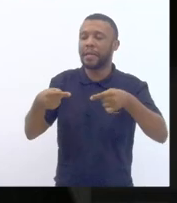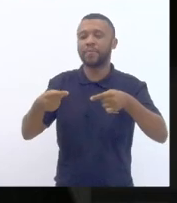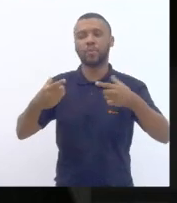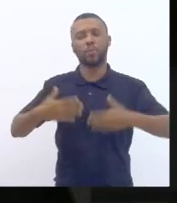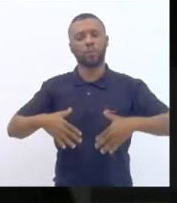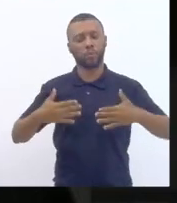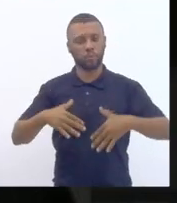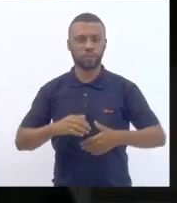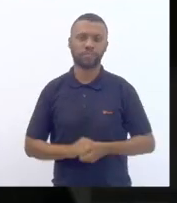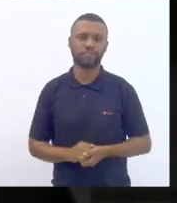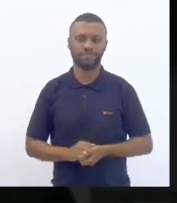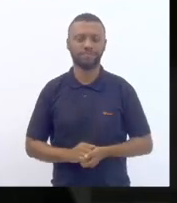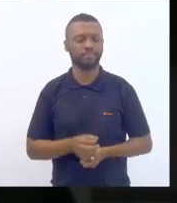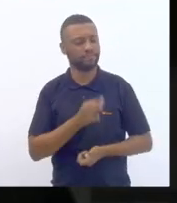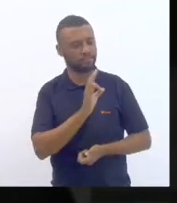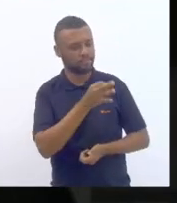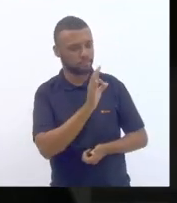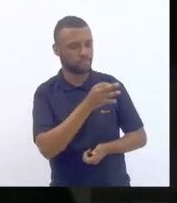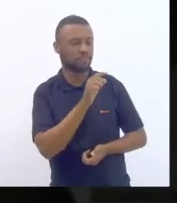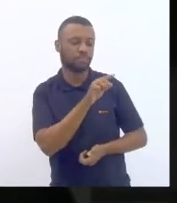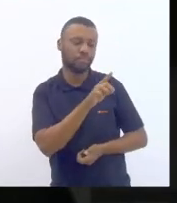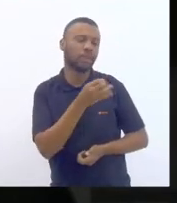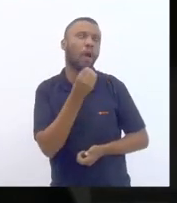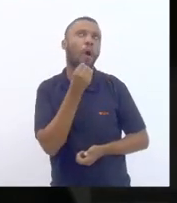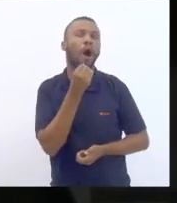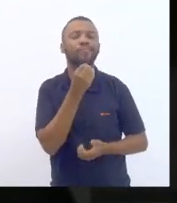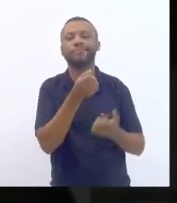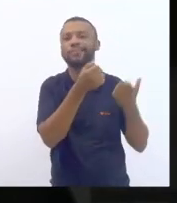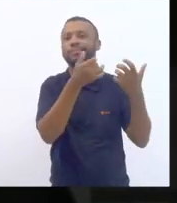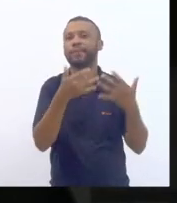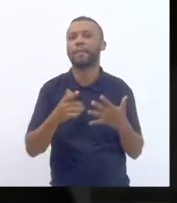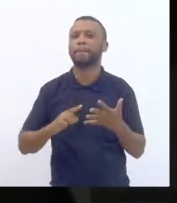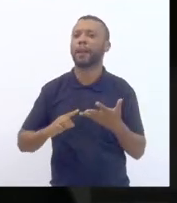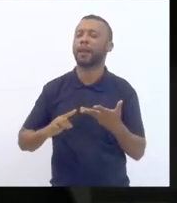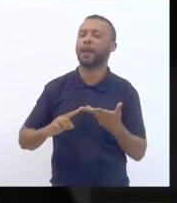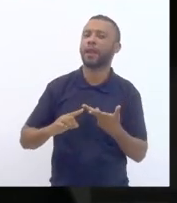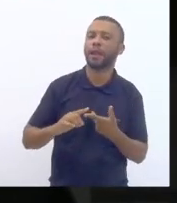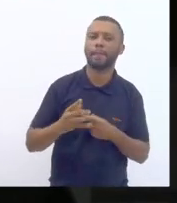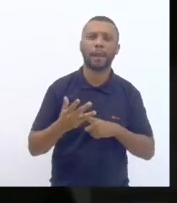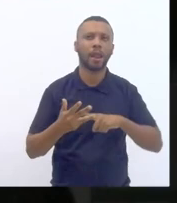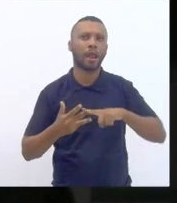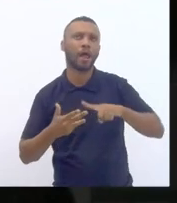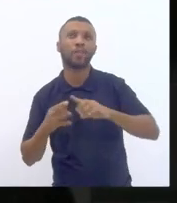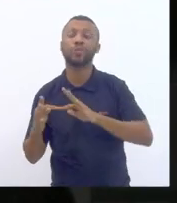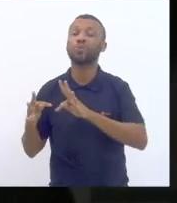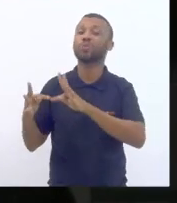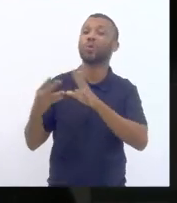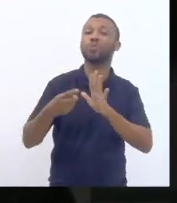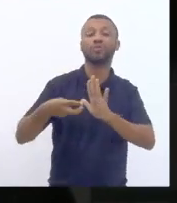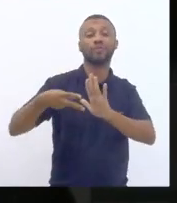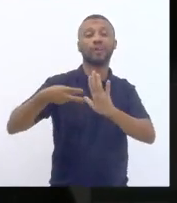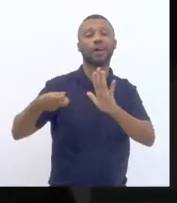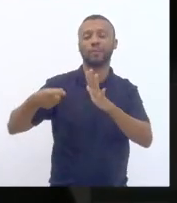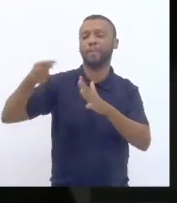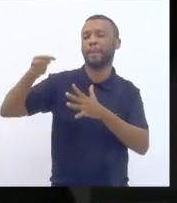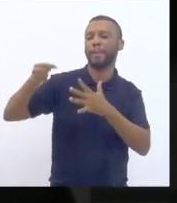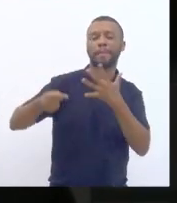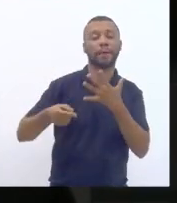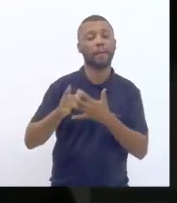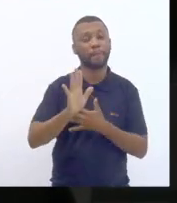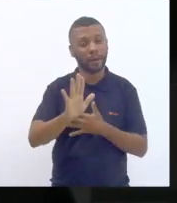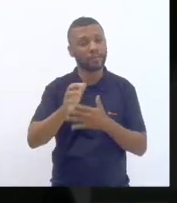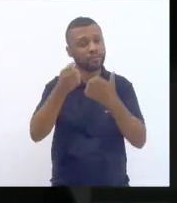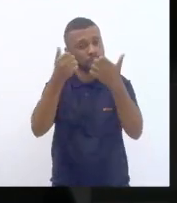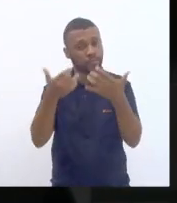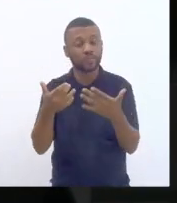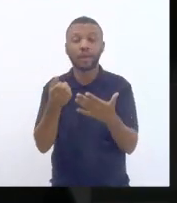Então queria aqui evidentemente não vou falar sobre todos os ventos mas vou falar de alguns